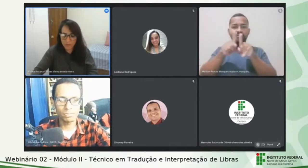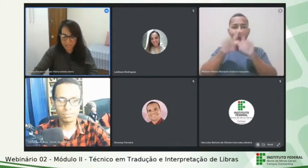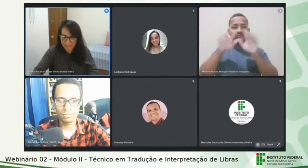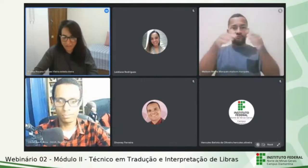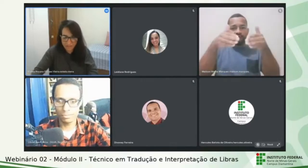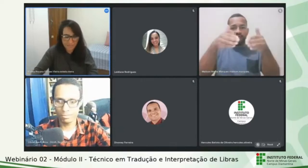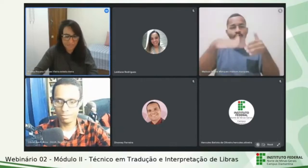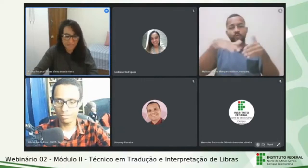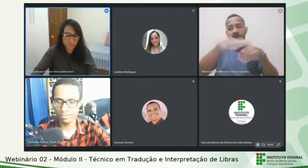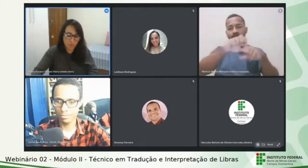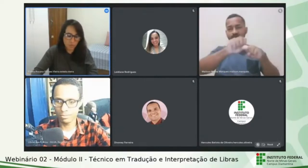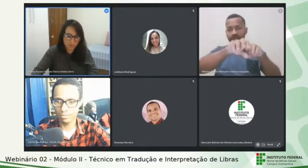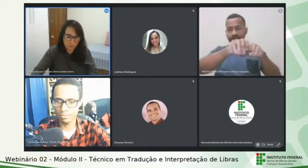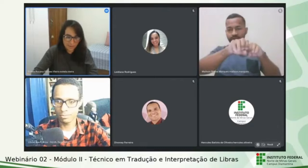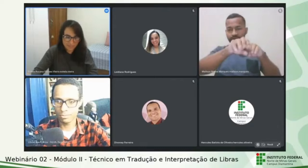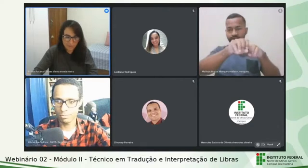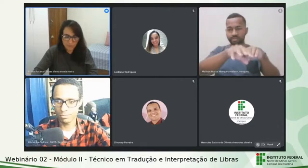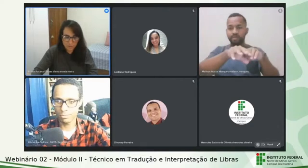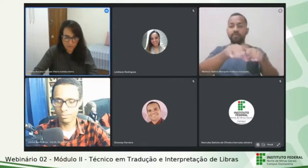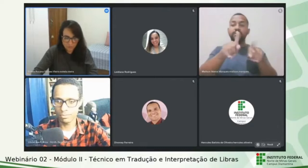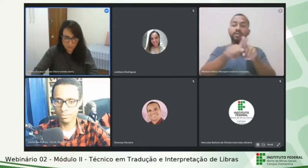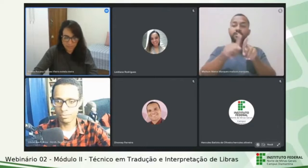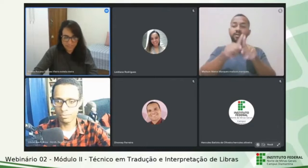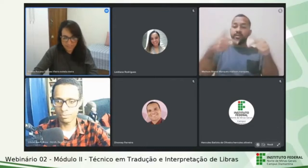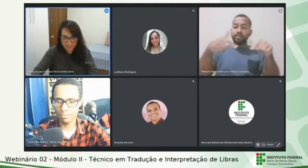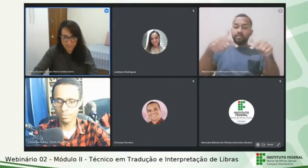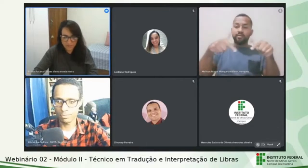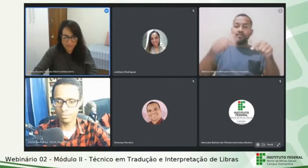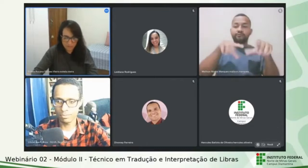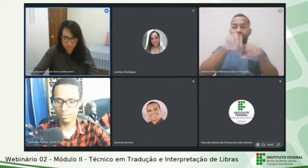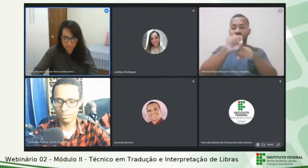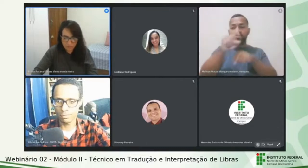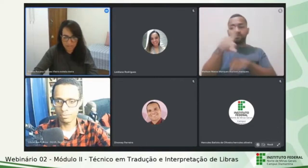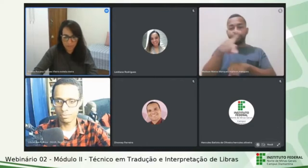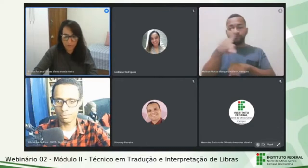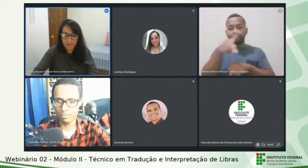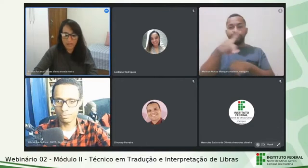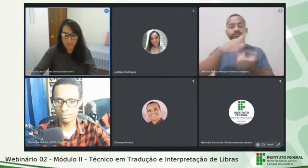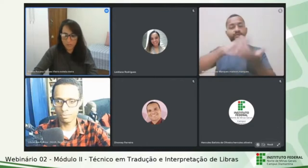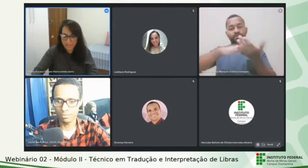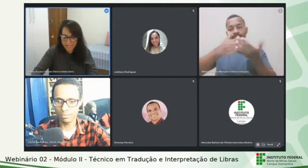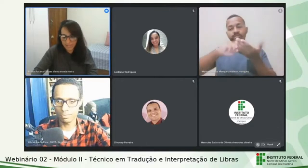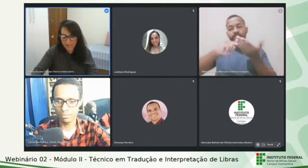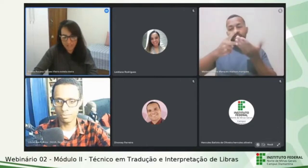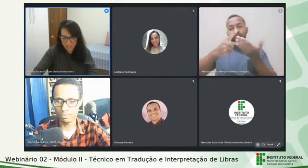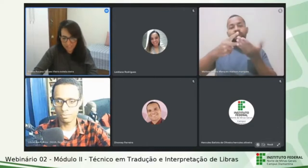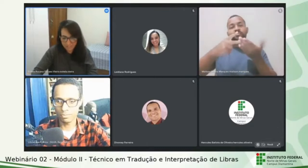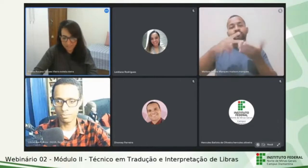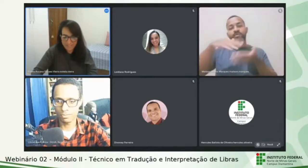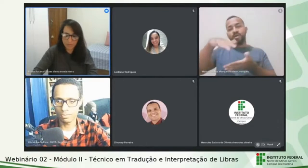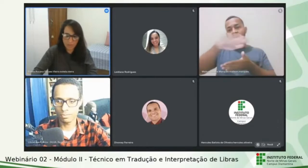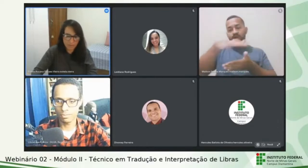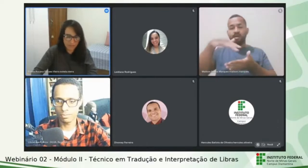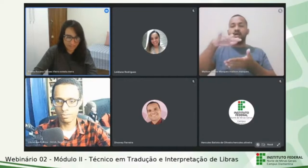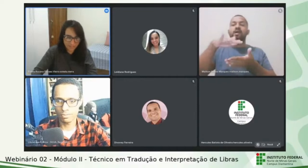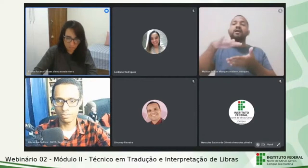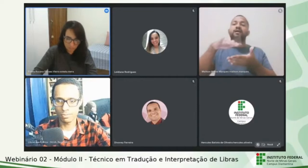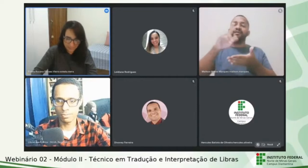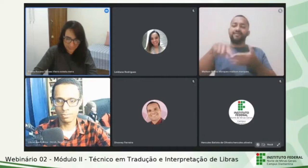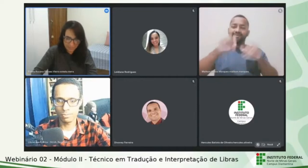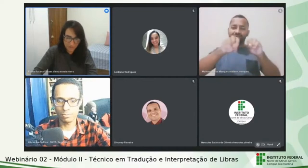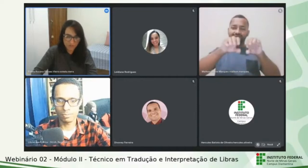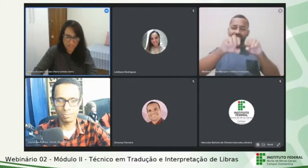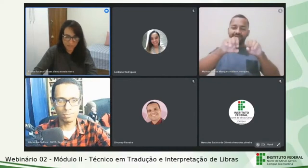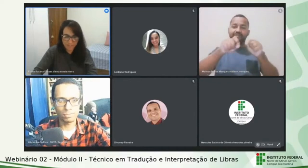educacional e teocrática, e atuou na formação de professores e intérpretes educacional no CAS Varginha. Atualmente é